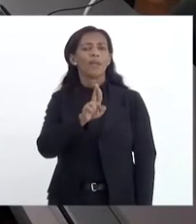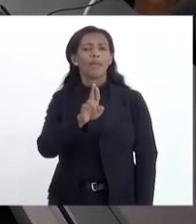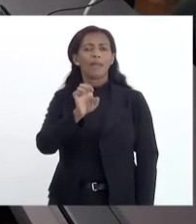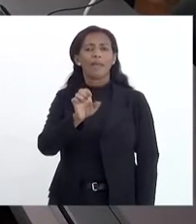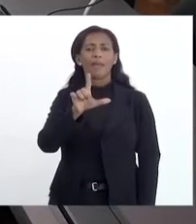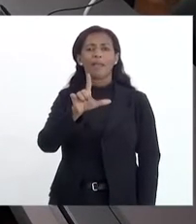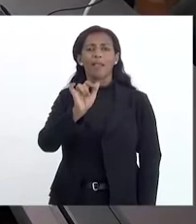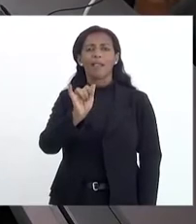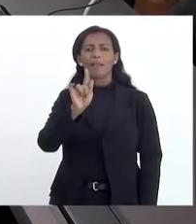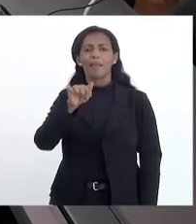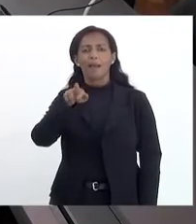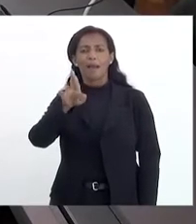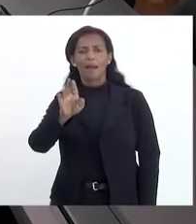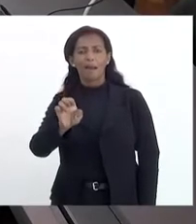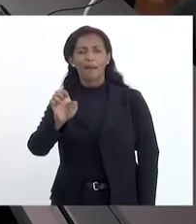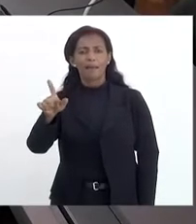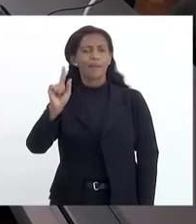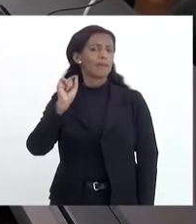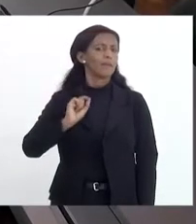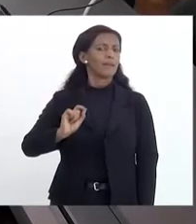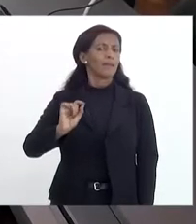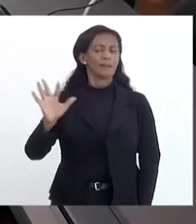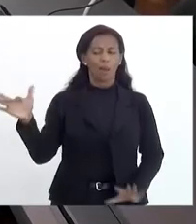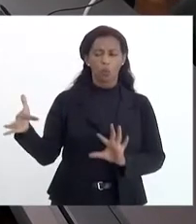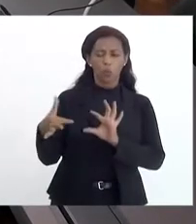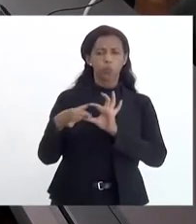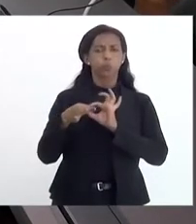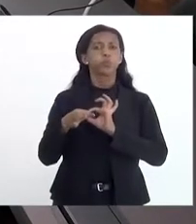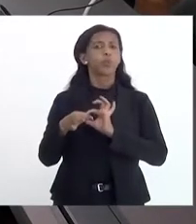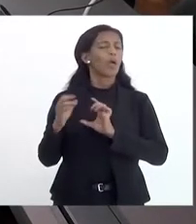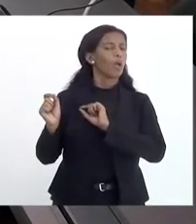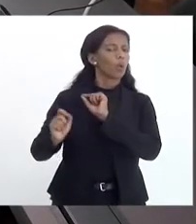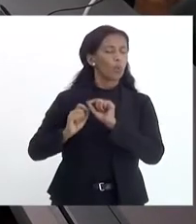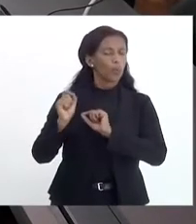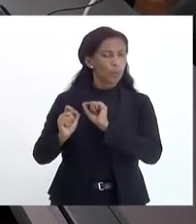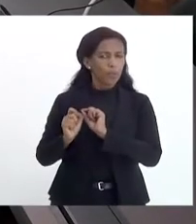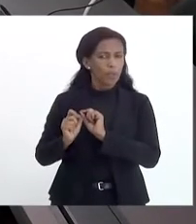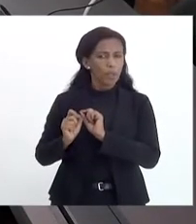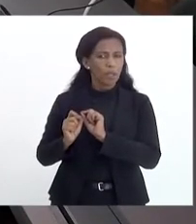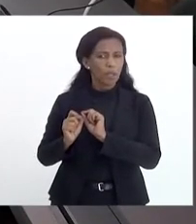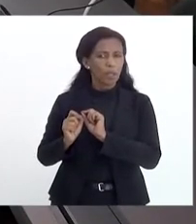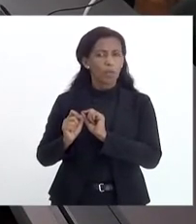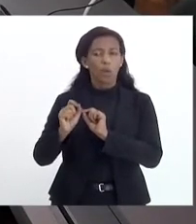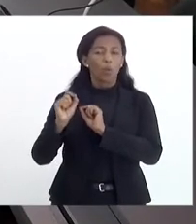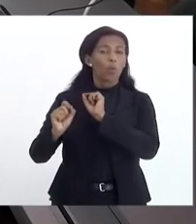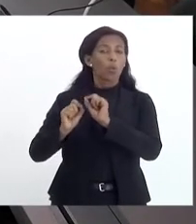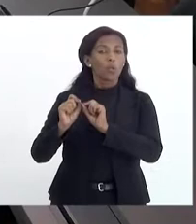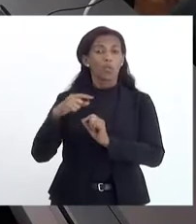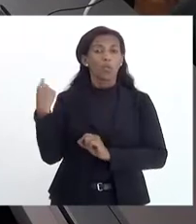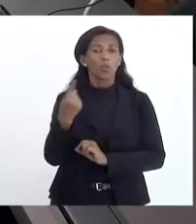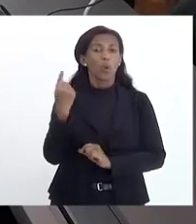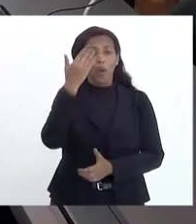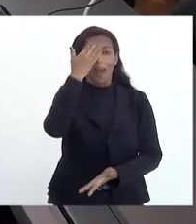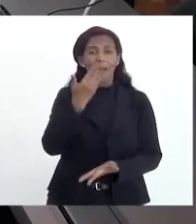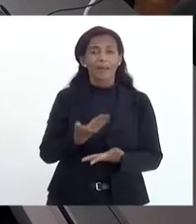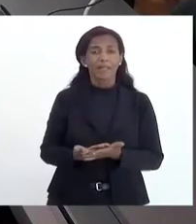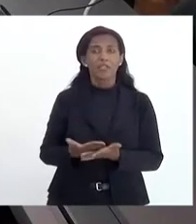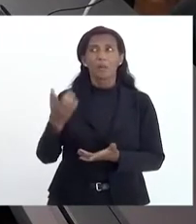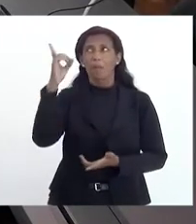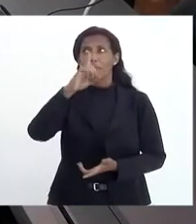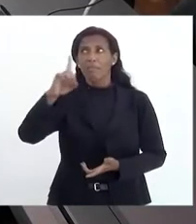pastora, sabe o que eu estou dizendo, né? Religar com aquilo que acreditamos. Deus,